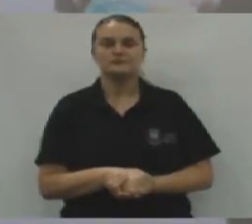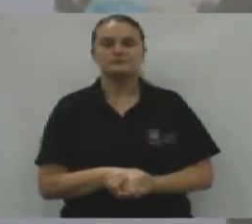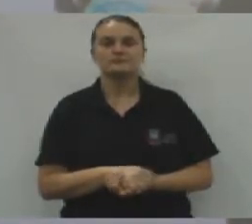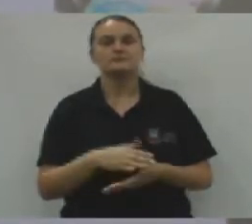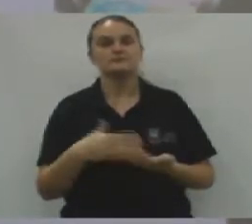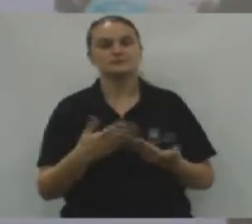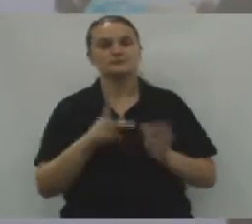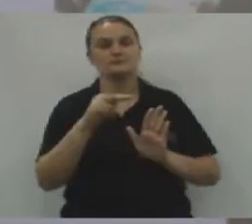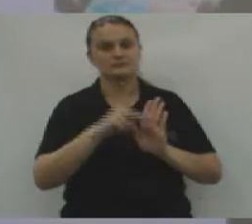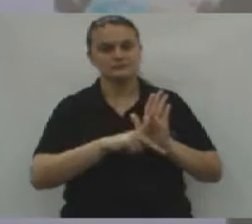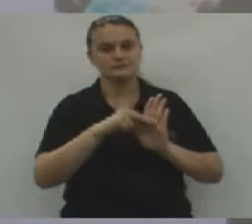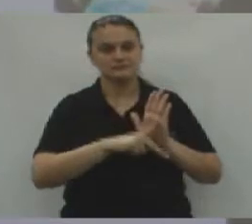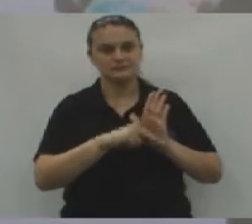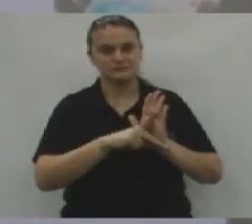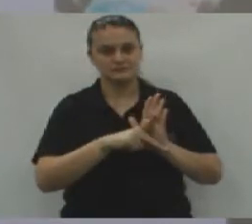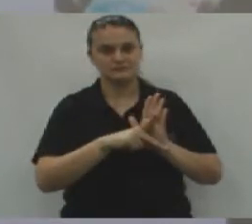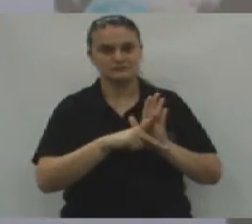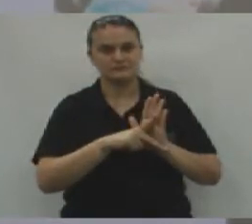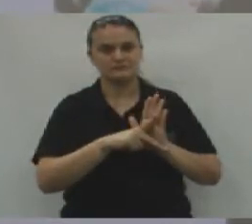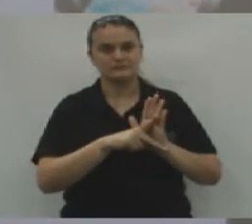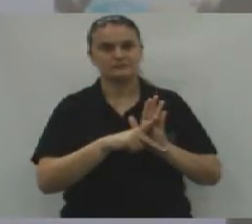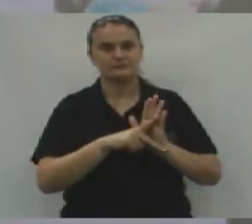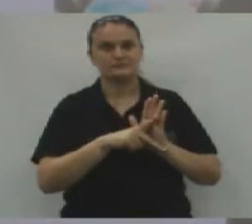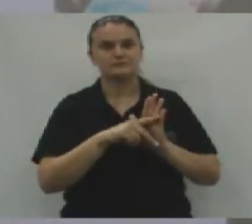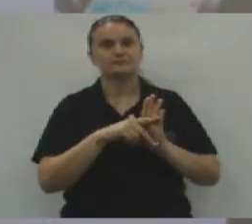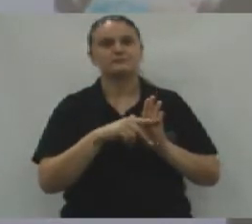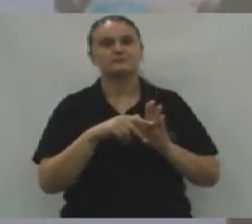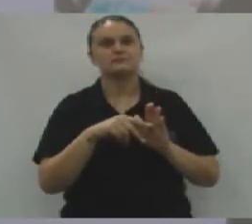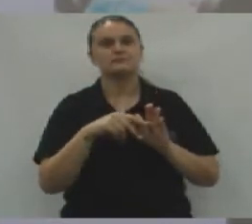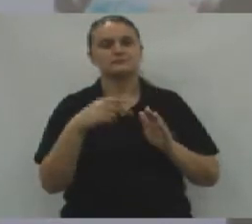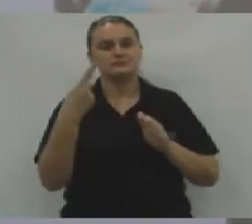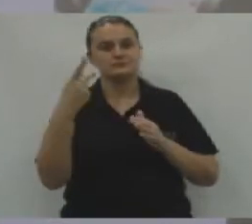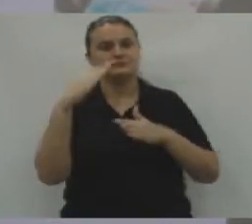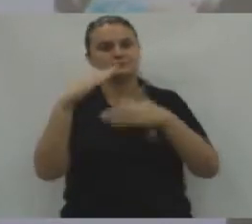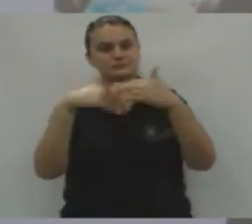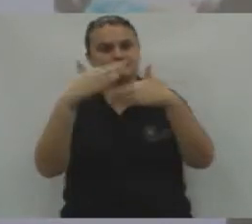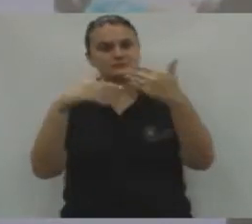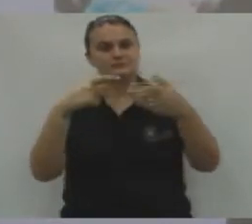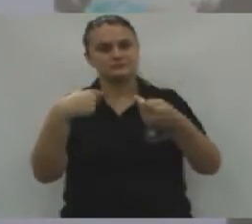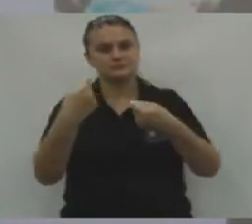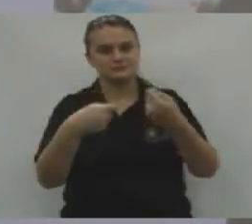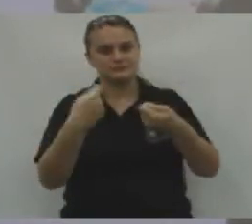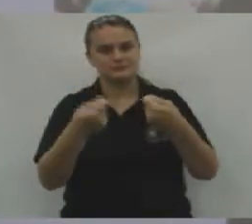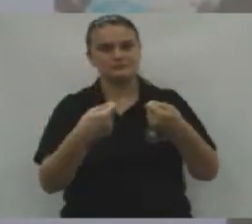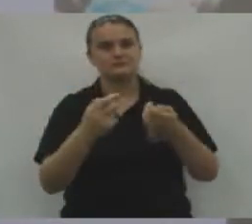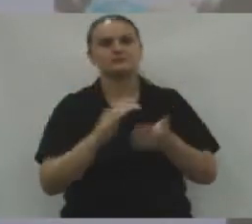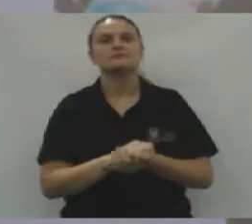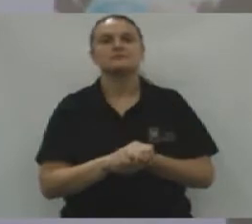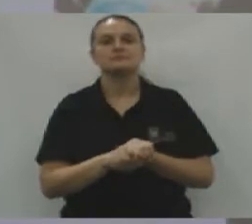Então, o projeto ele nada mais é do que um projeto para o desenvolvimento econômico,